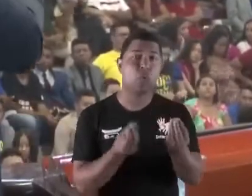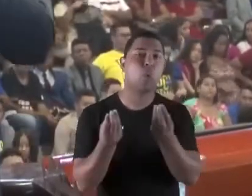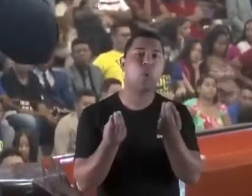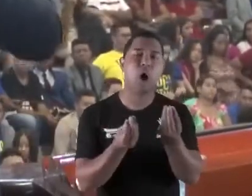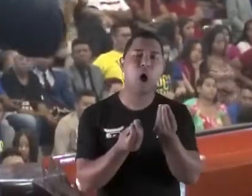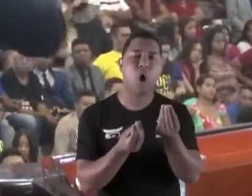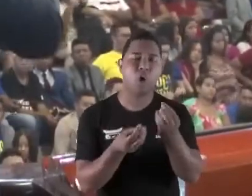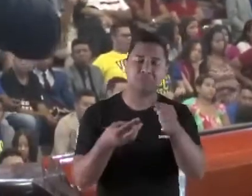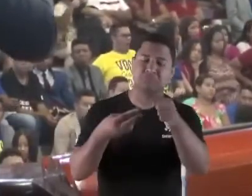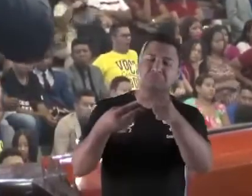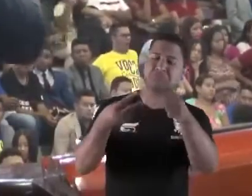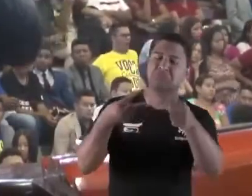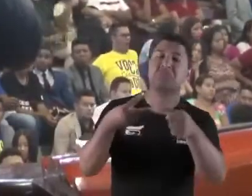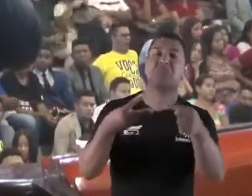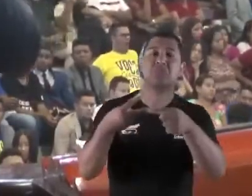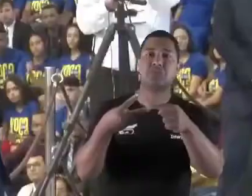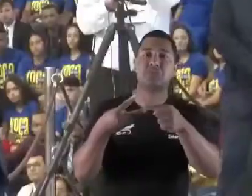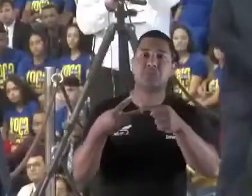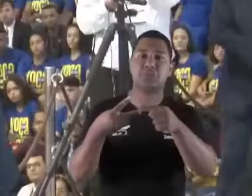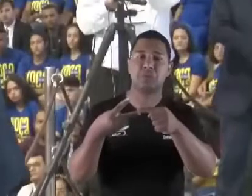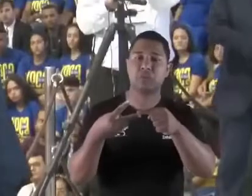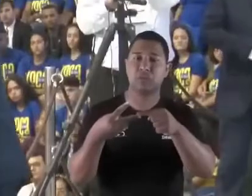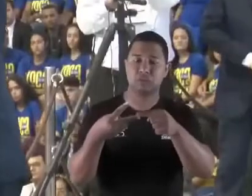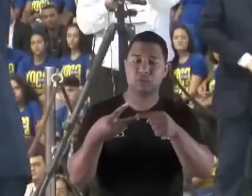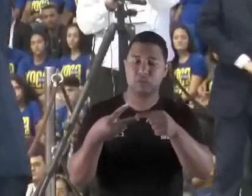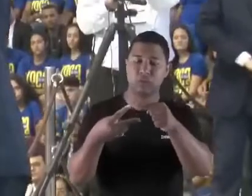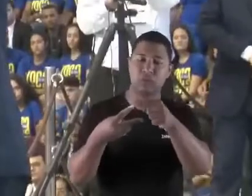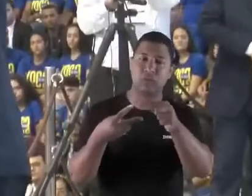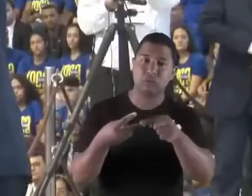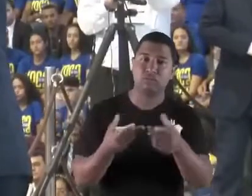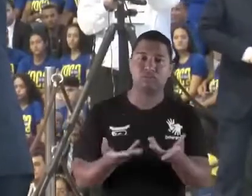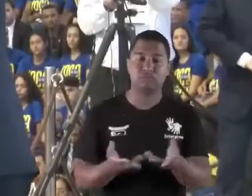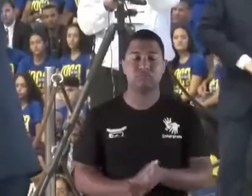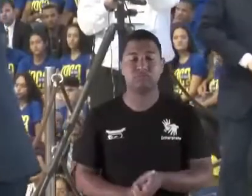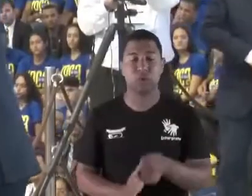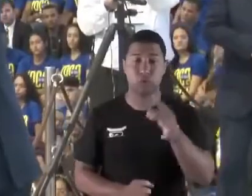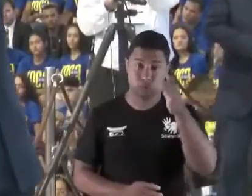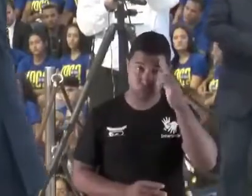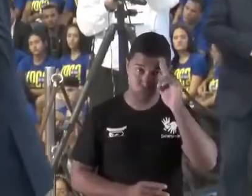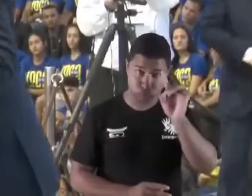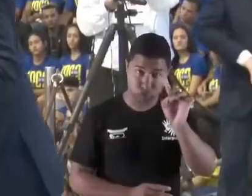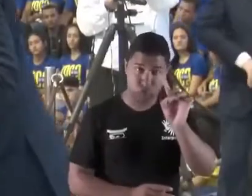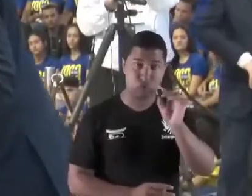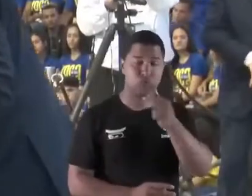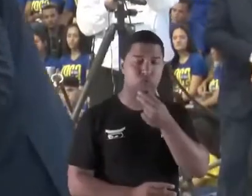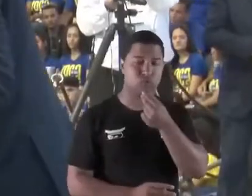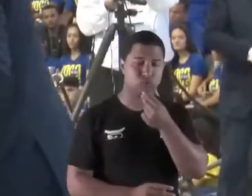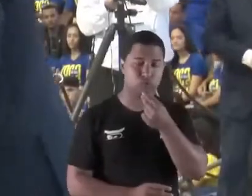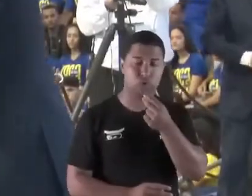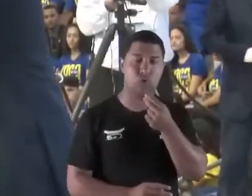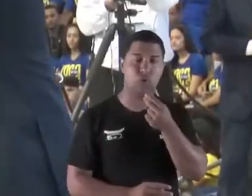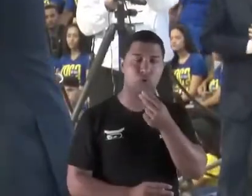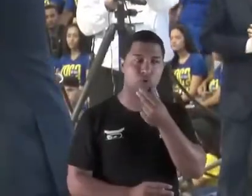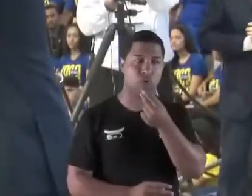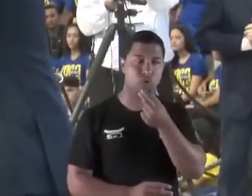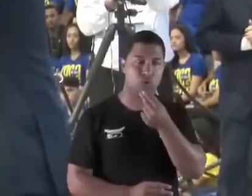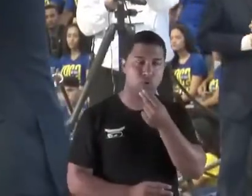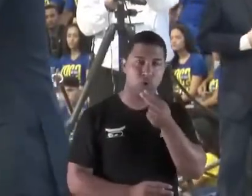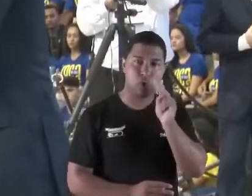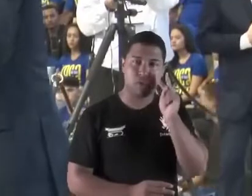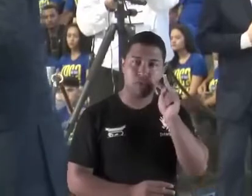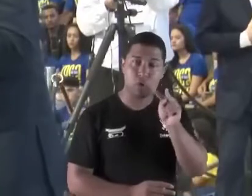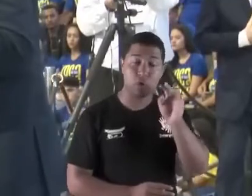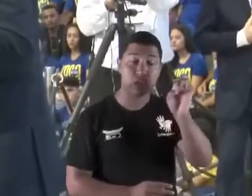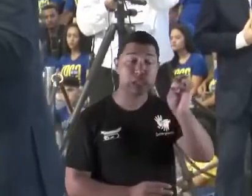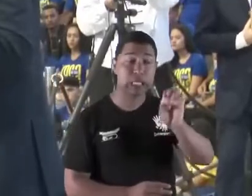No dia em que Deus vocacionou Ezequiel, Ezequiel viu